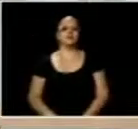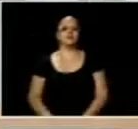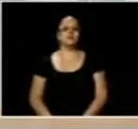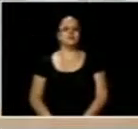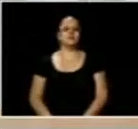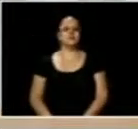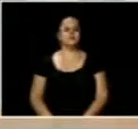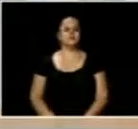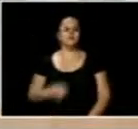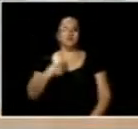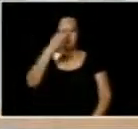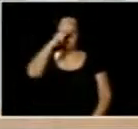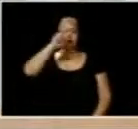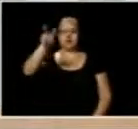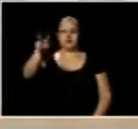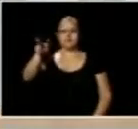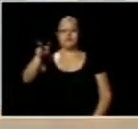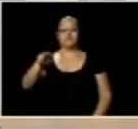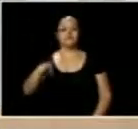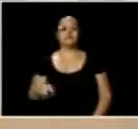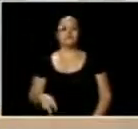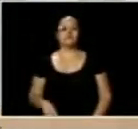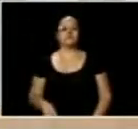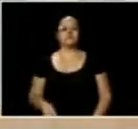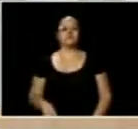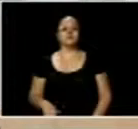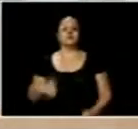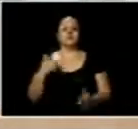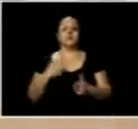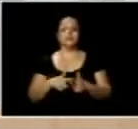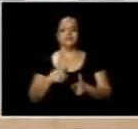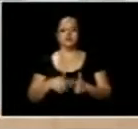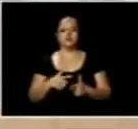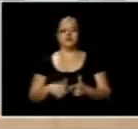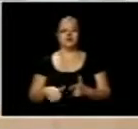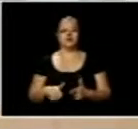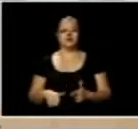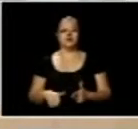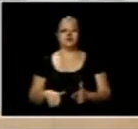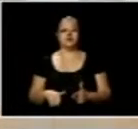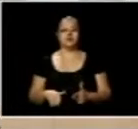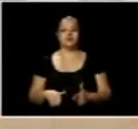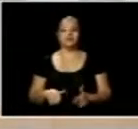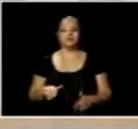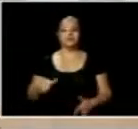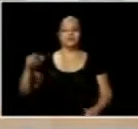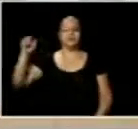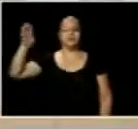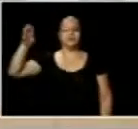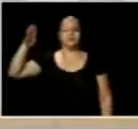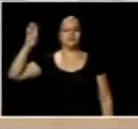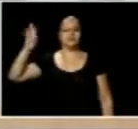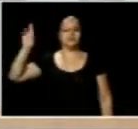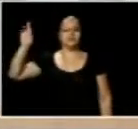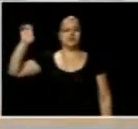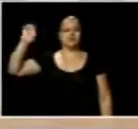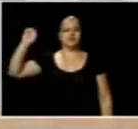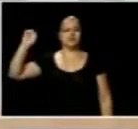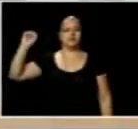Então eu vejo assim aqui, o problema que nós estamos com a nossa Breganha. Amanhã eu vou